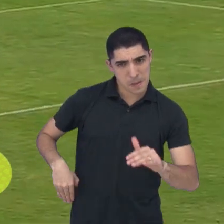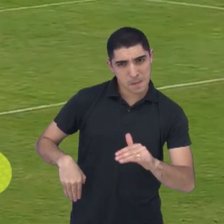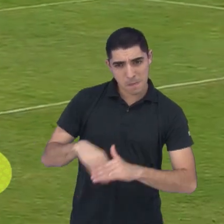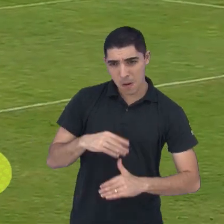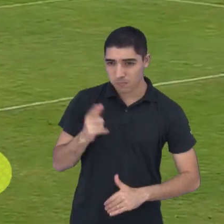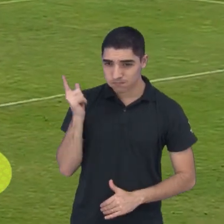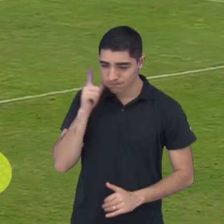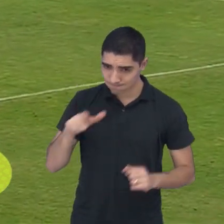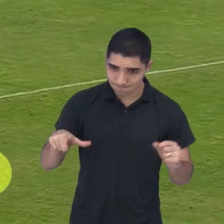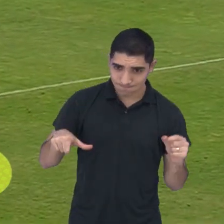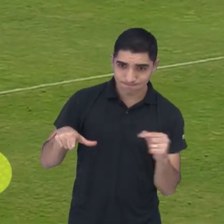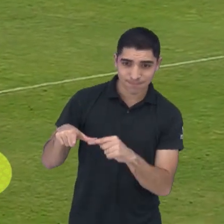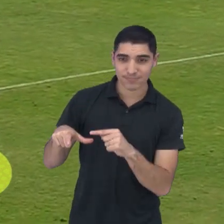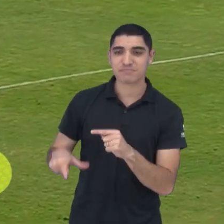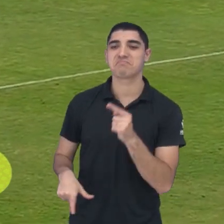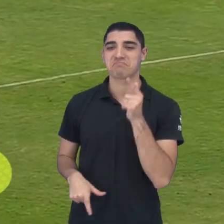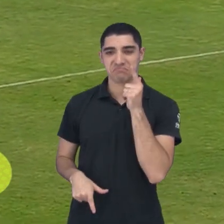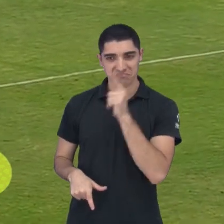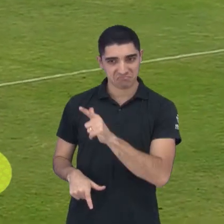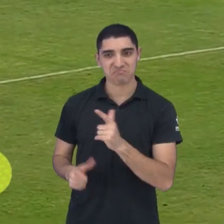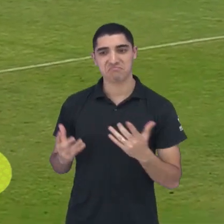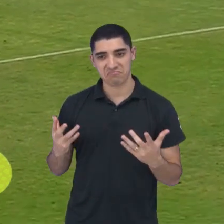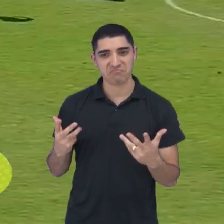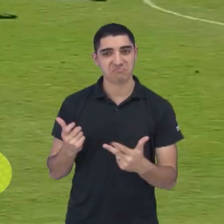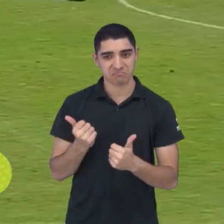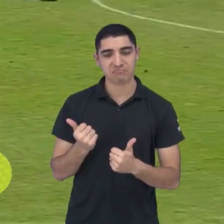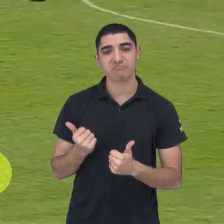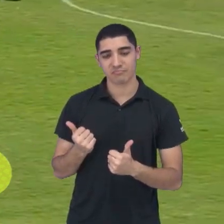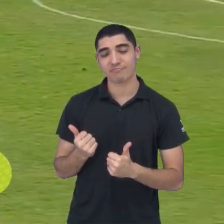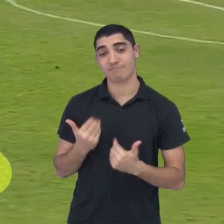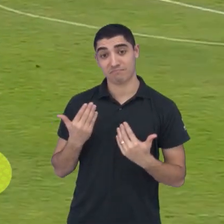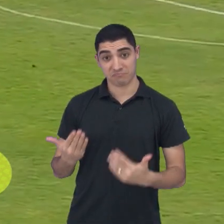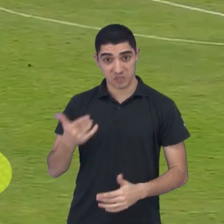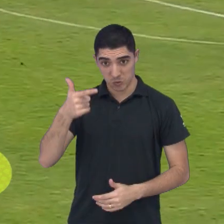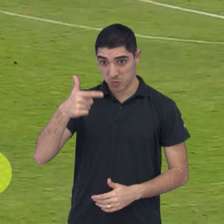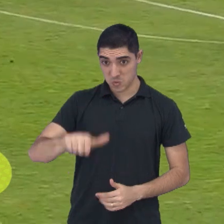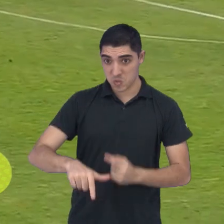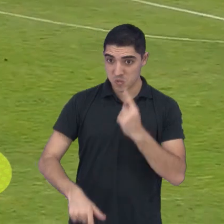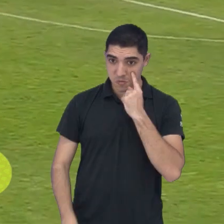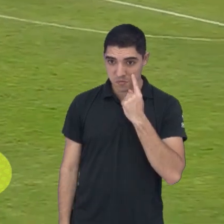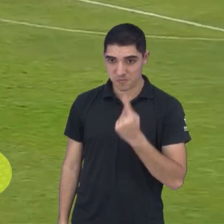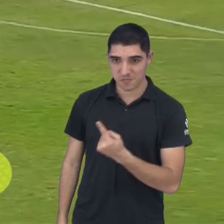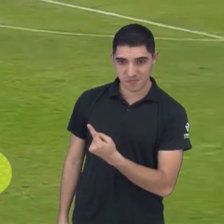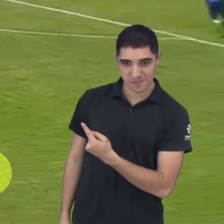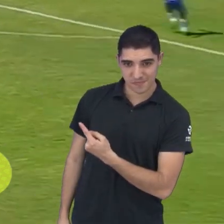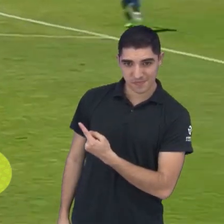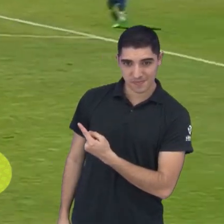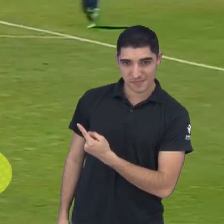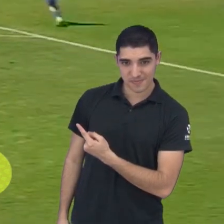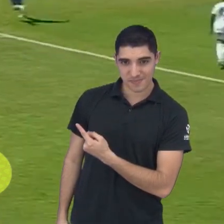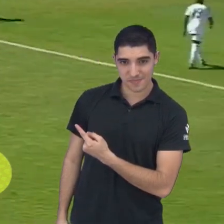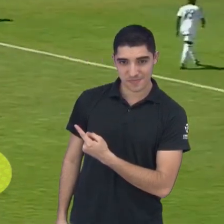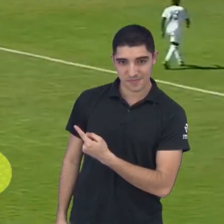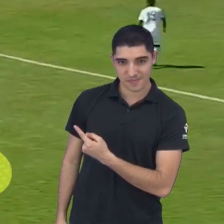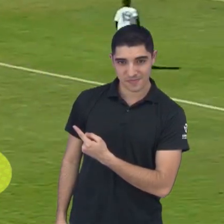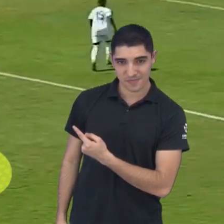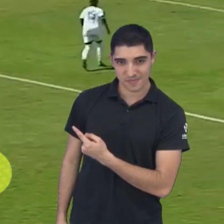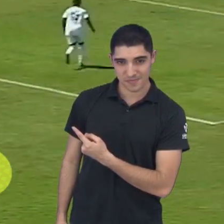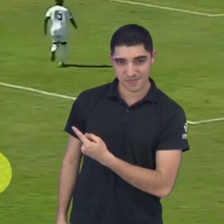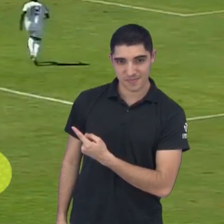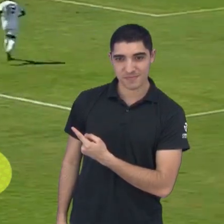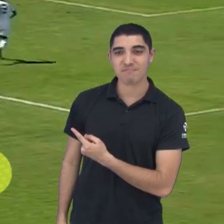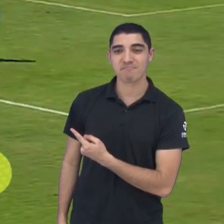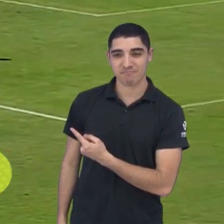área bateu para fazer um golaço no Martins Pereira. Esse merece replay. Foi carregando, tabelou com o Matheus Melo e